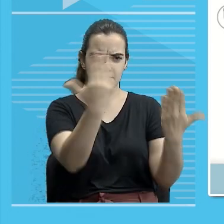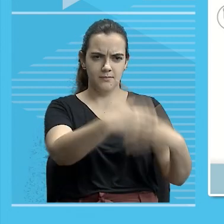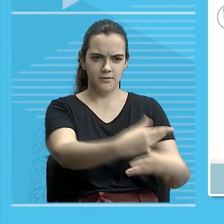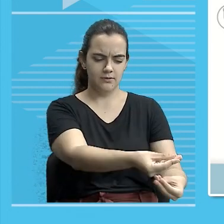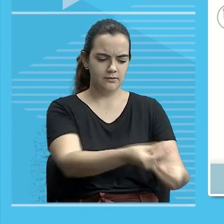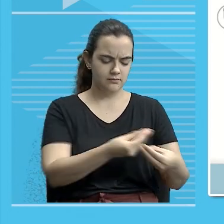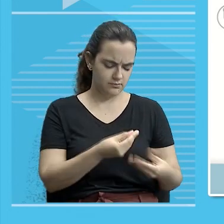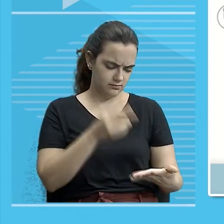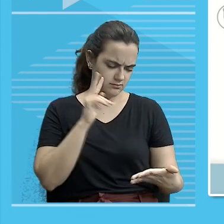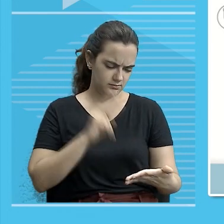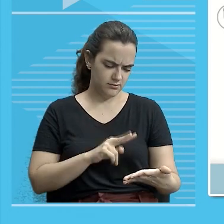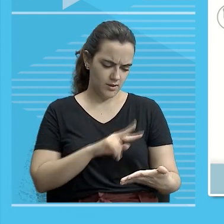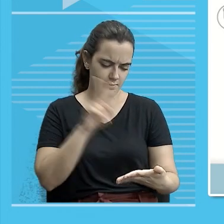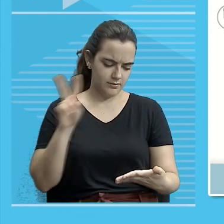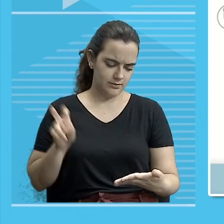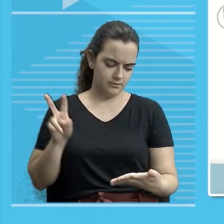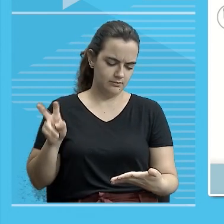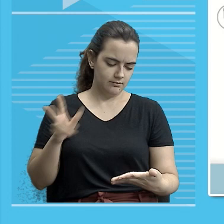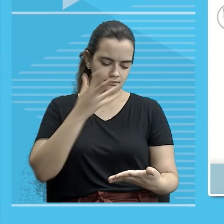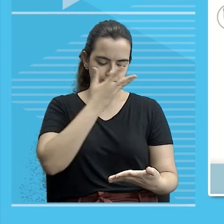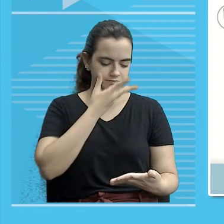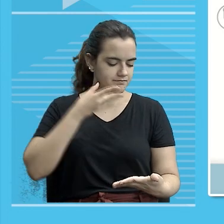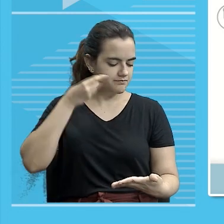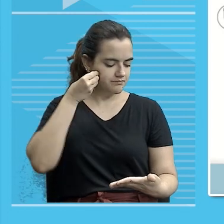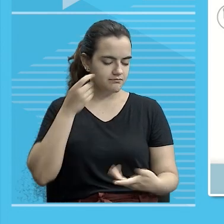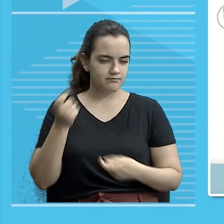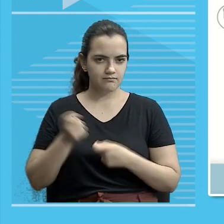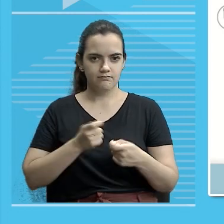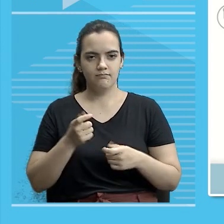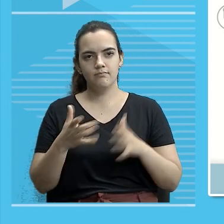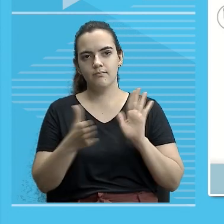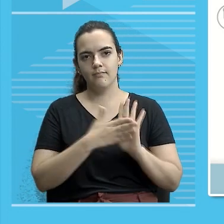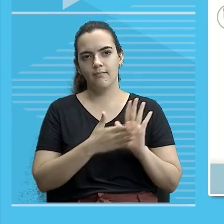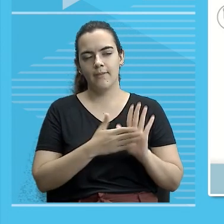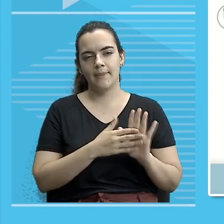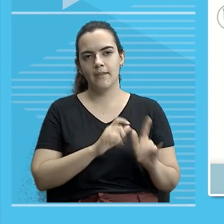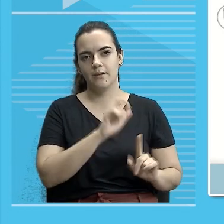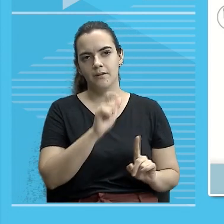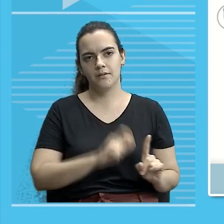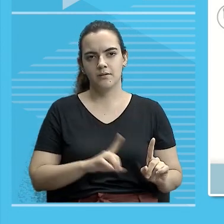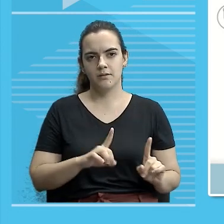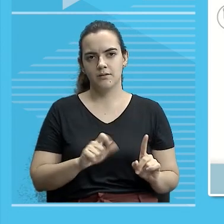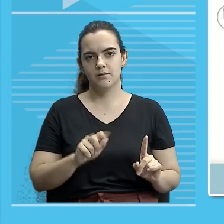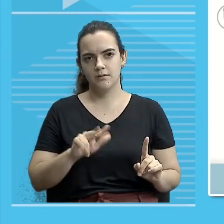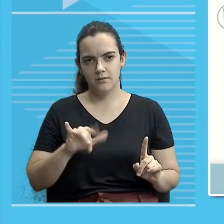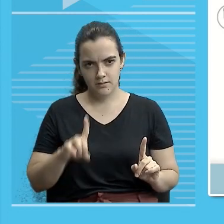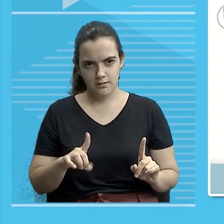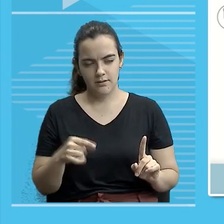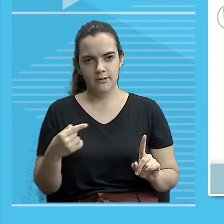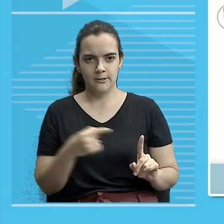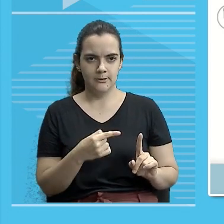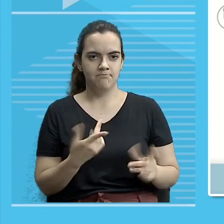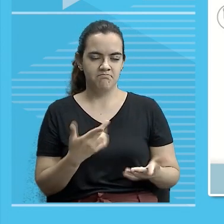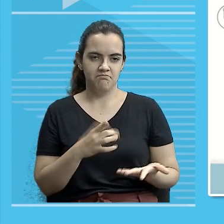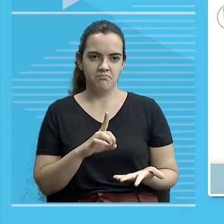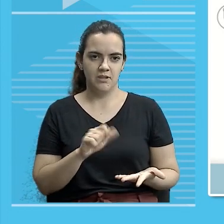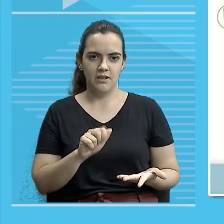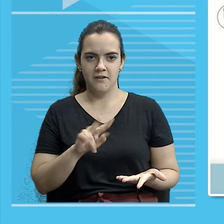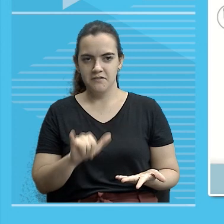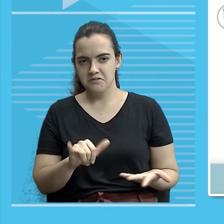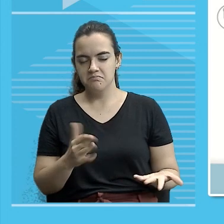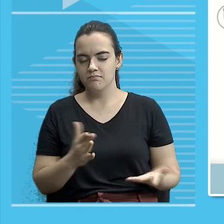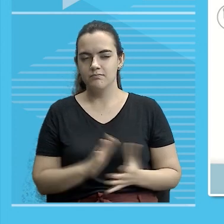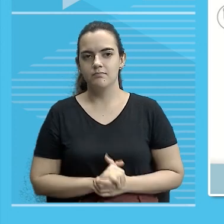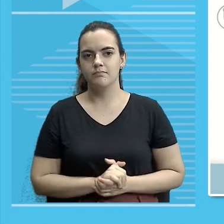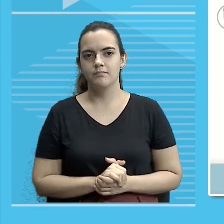a gestão da qualidade proposto por David o Davi